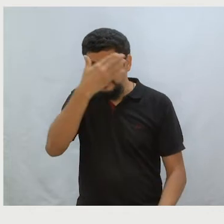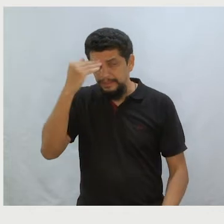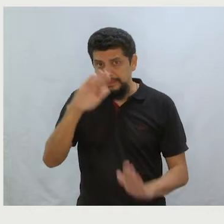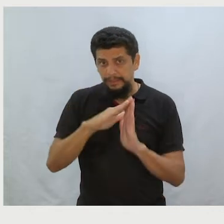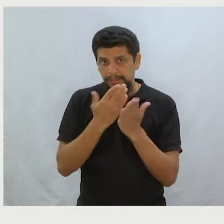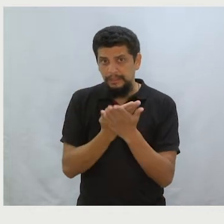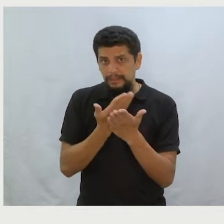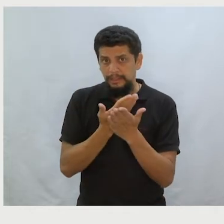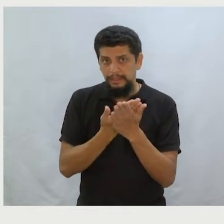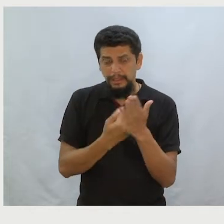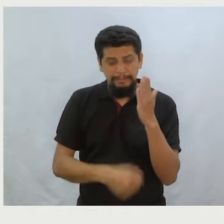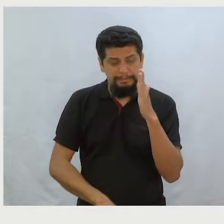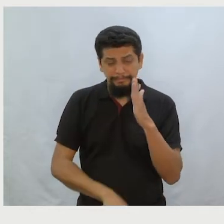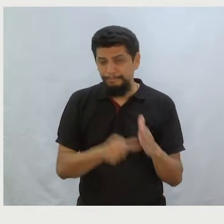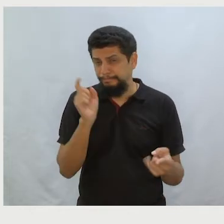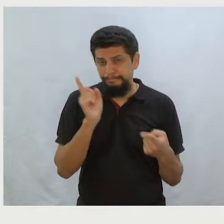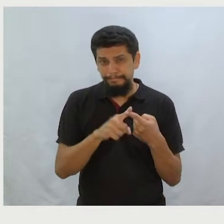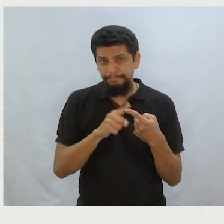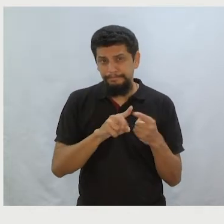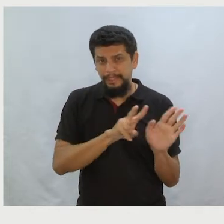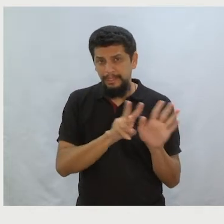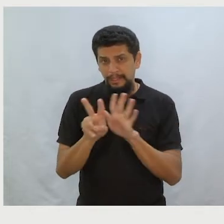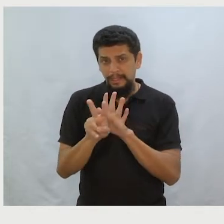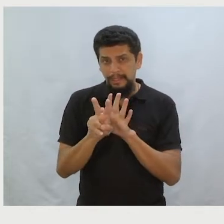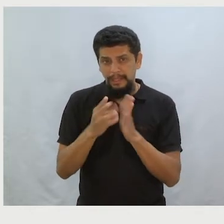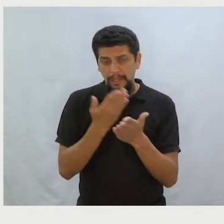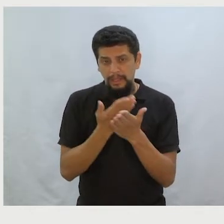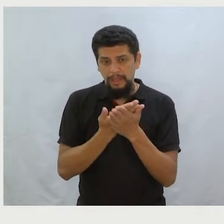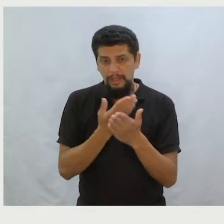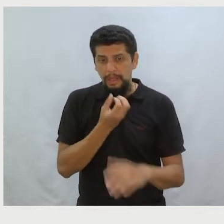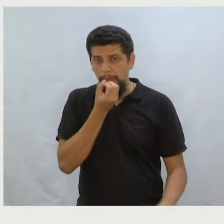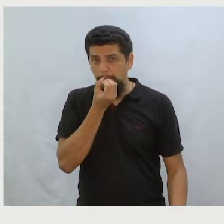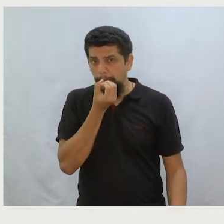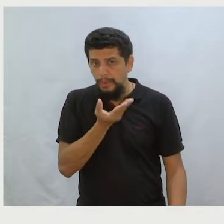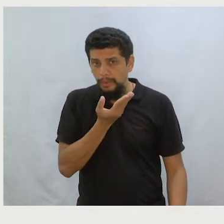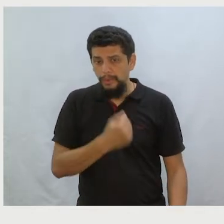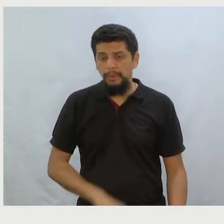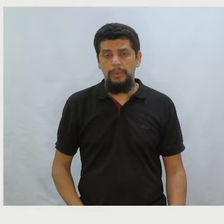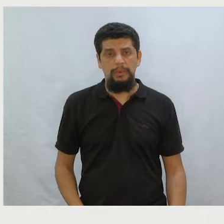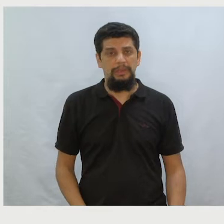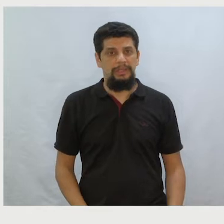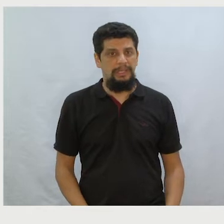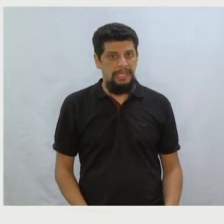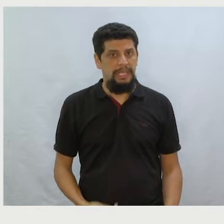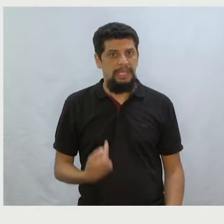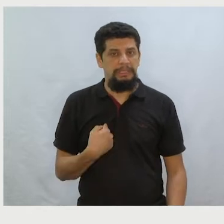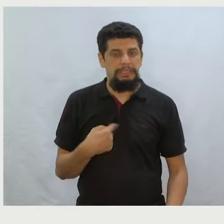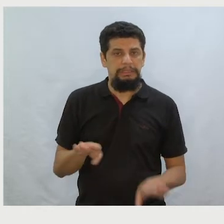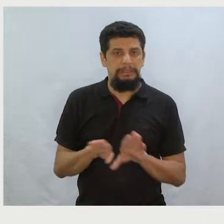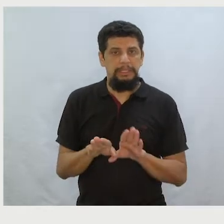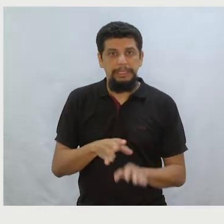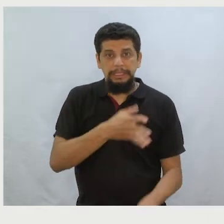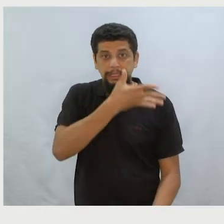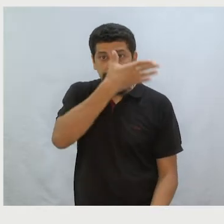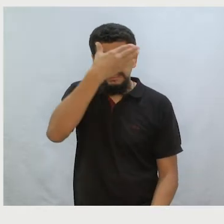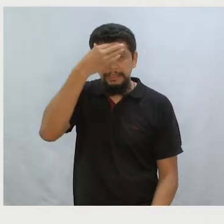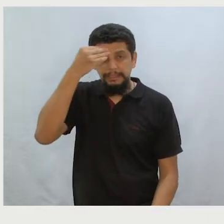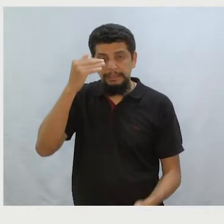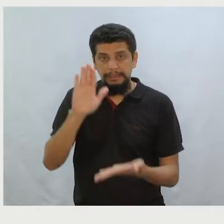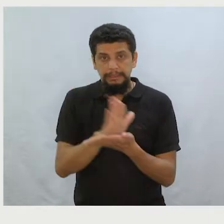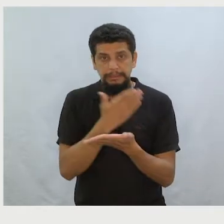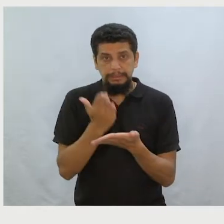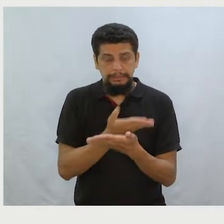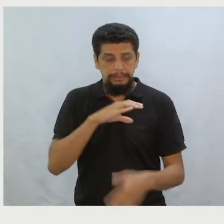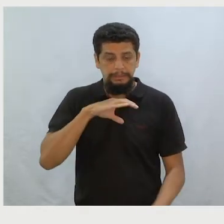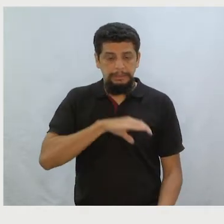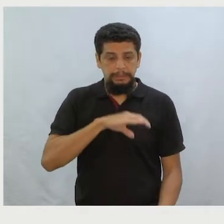e na primeira semana de aula o que foi bom o único detalhe foi que eu também acabei esquecendo a lição de